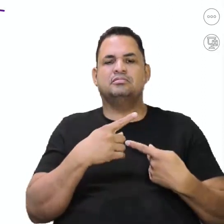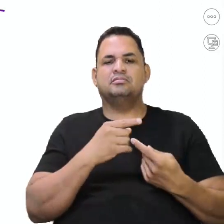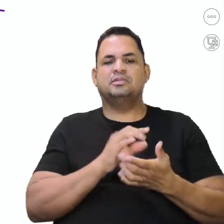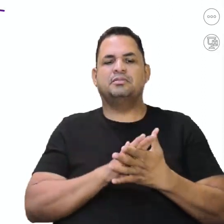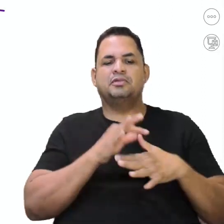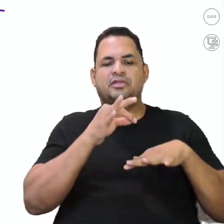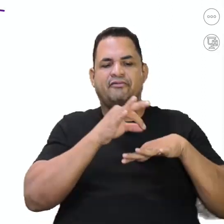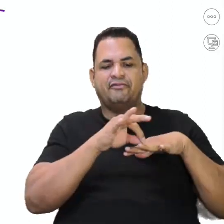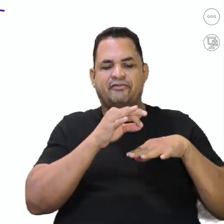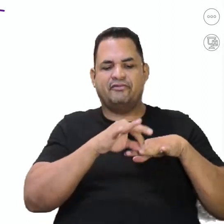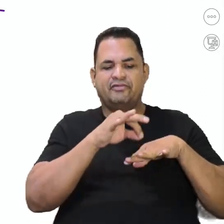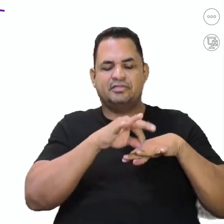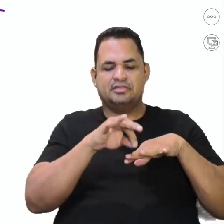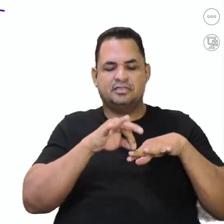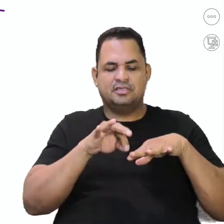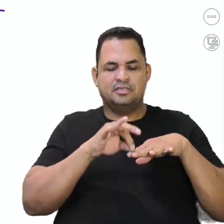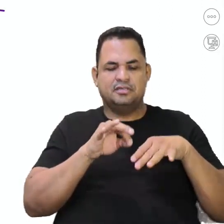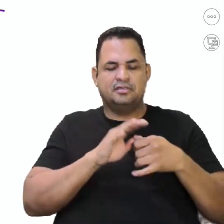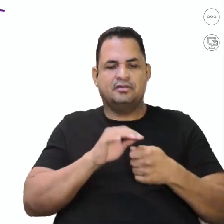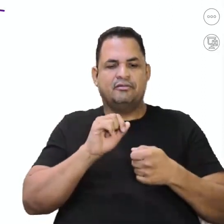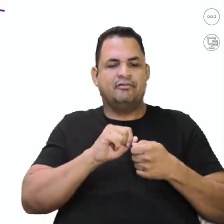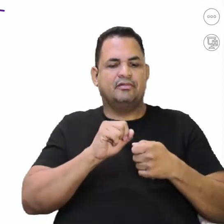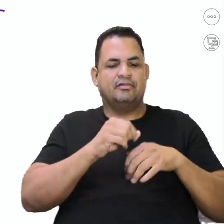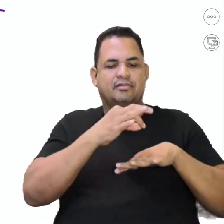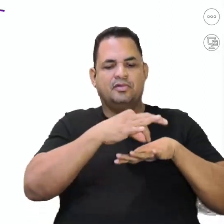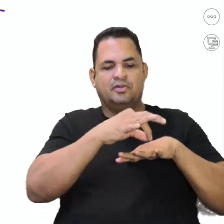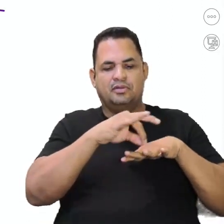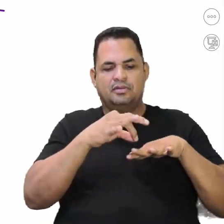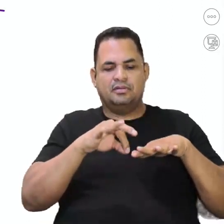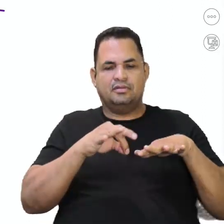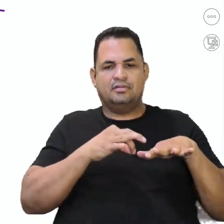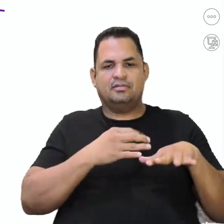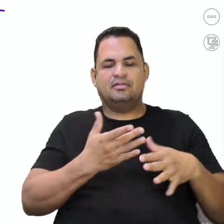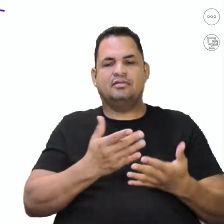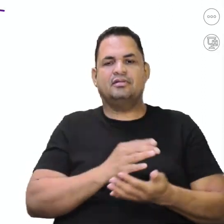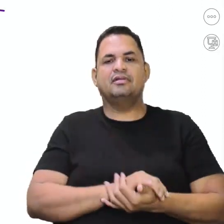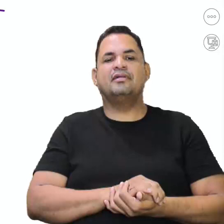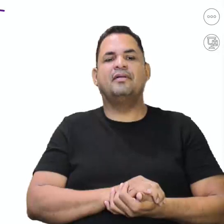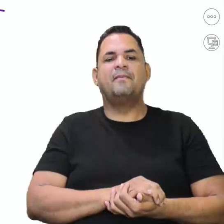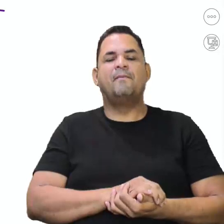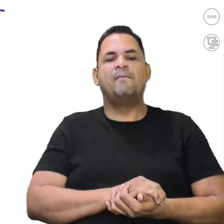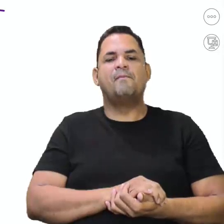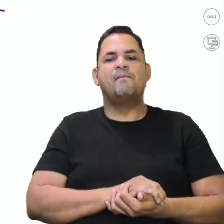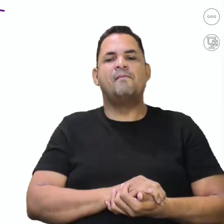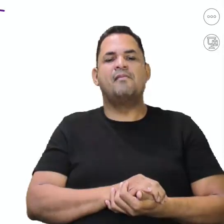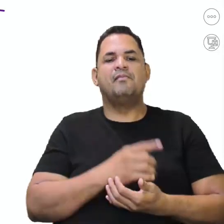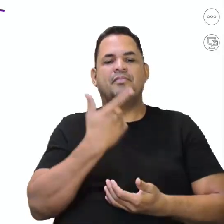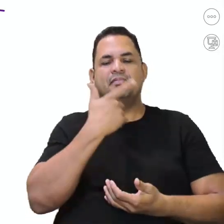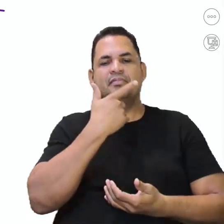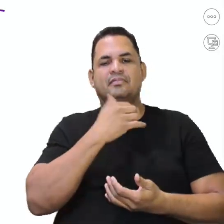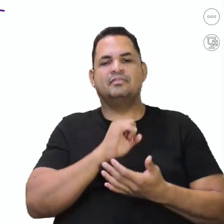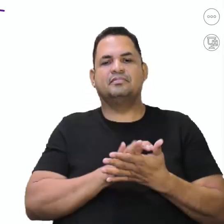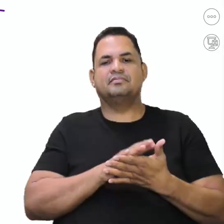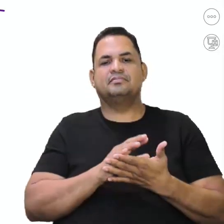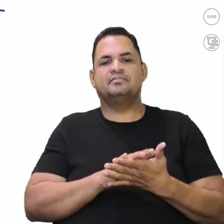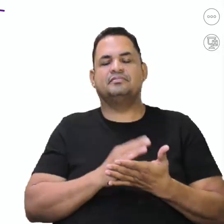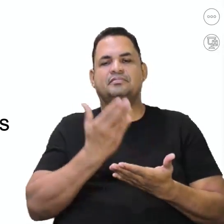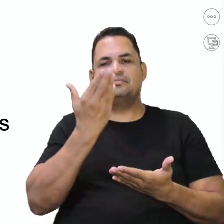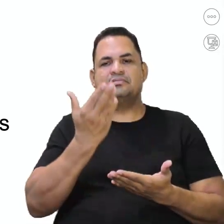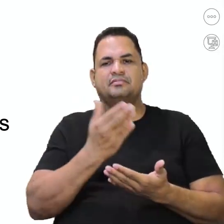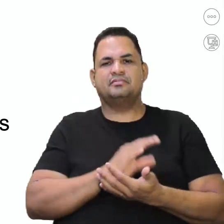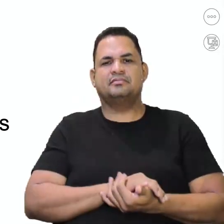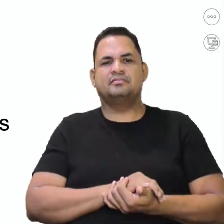minha manicure. Ou seja, ele está fazendo aí um tratamento com ratinhos. E essa é a questão engraçada dessa comic